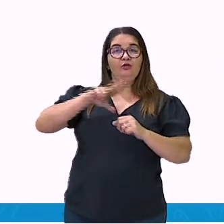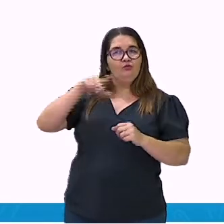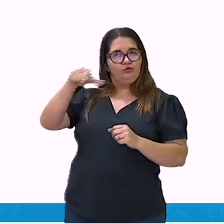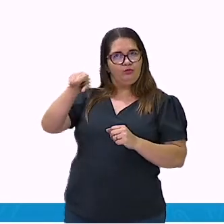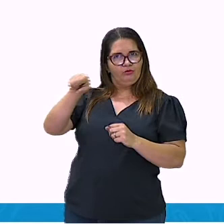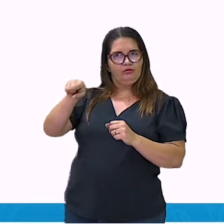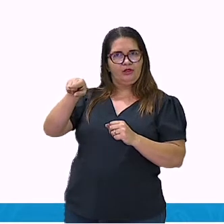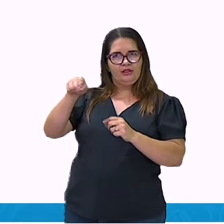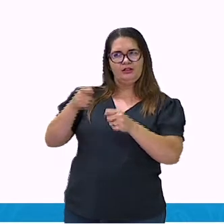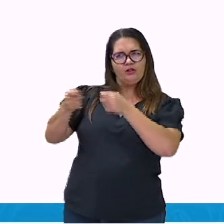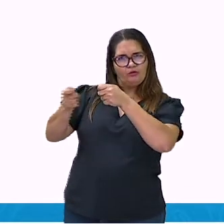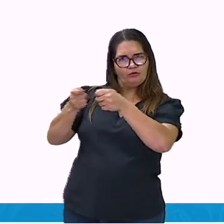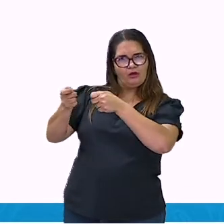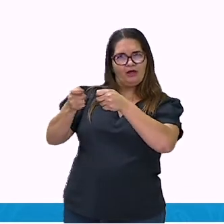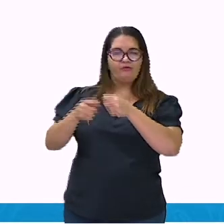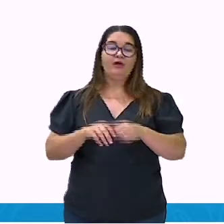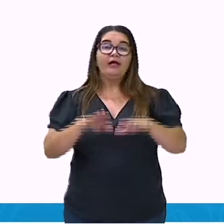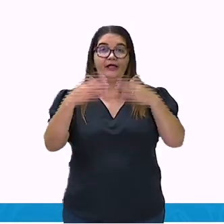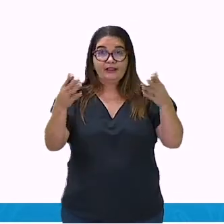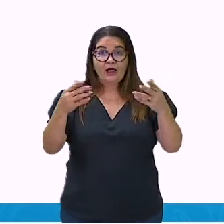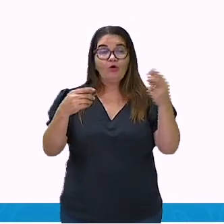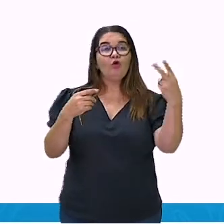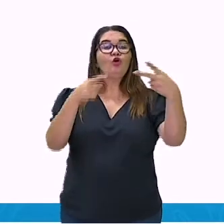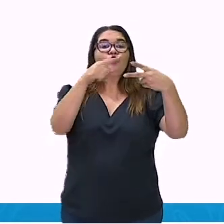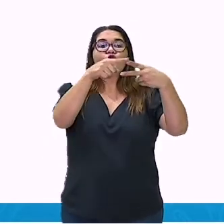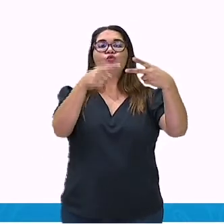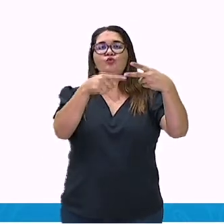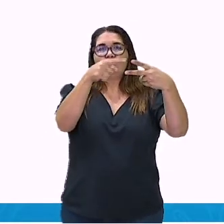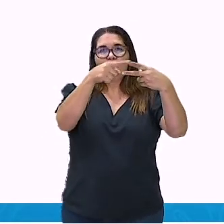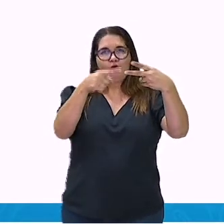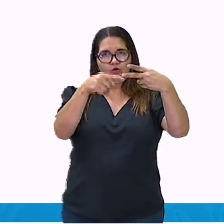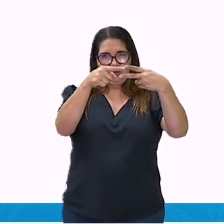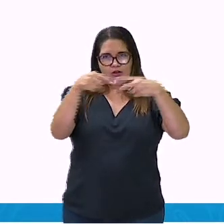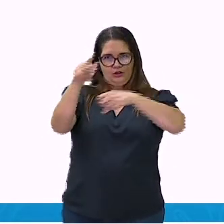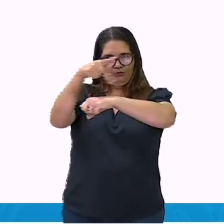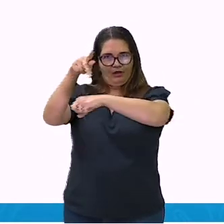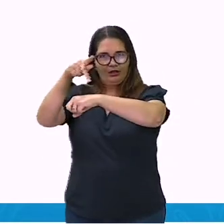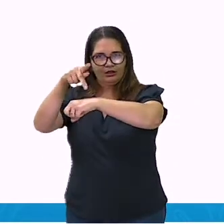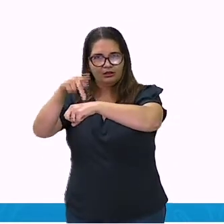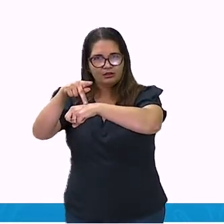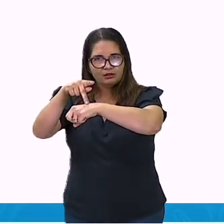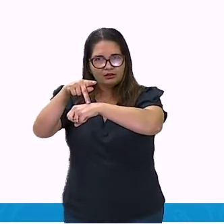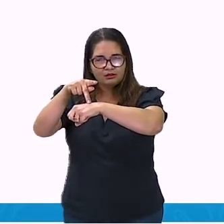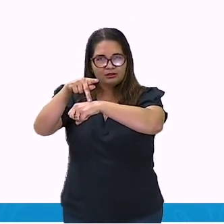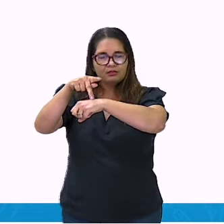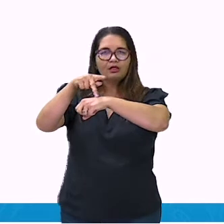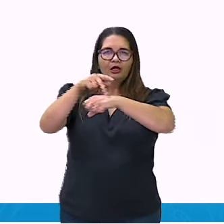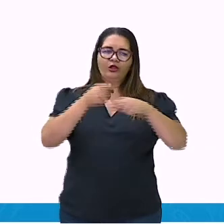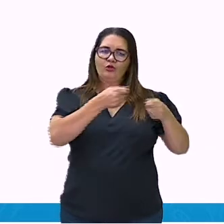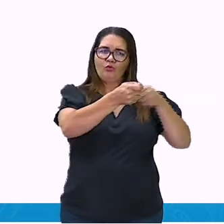Portugal e Espanha fizeram vários tratados. Entre